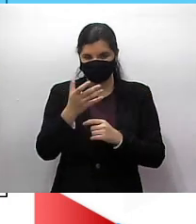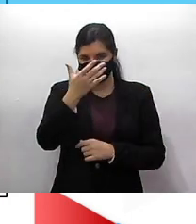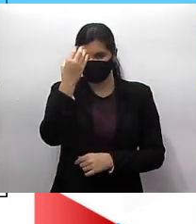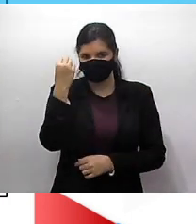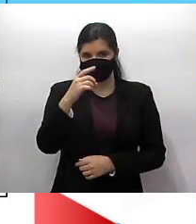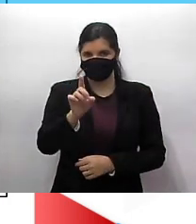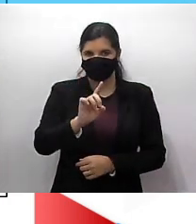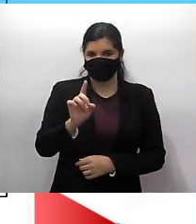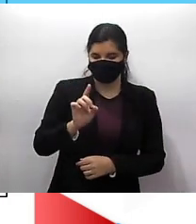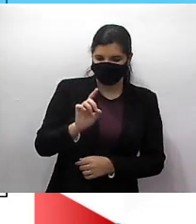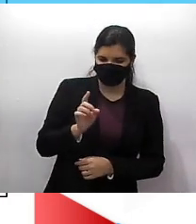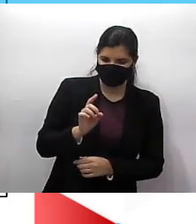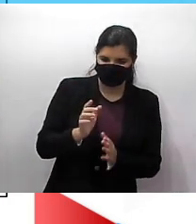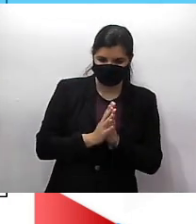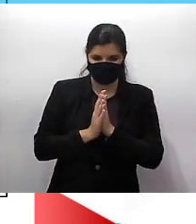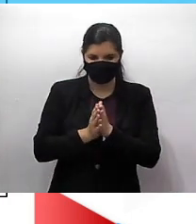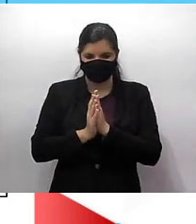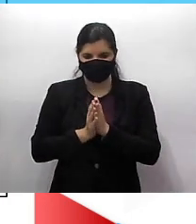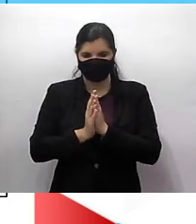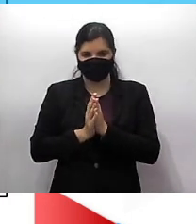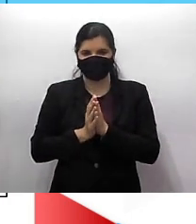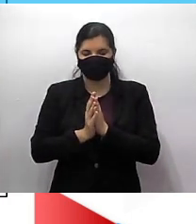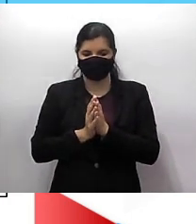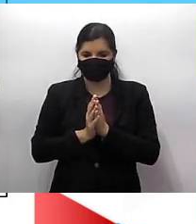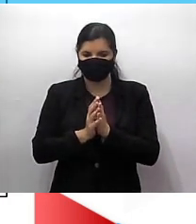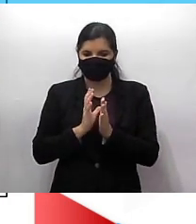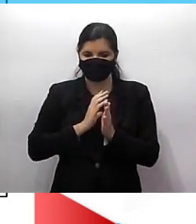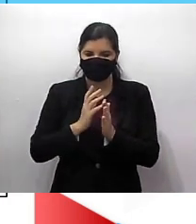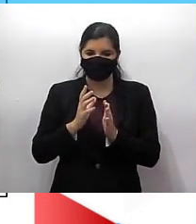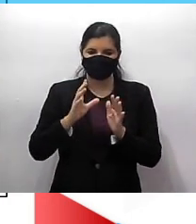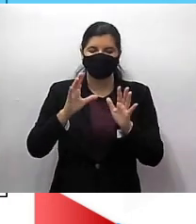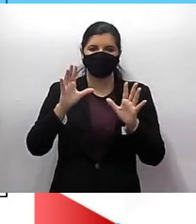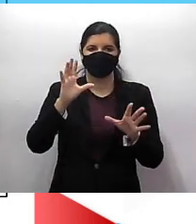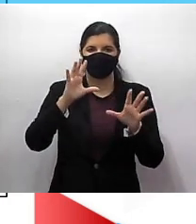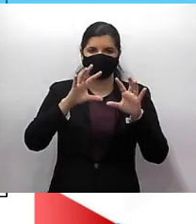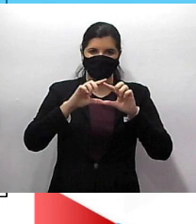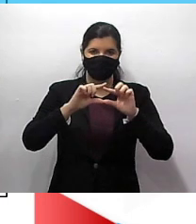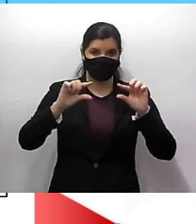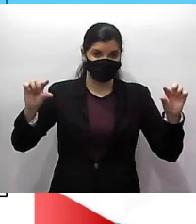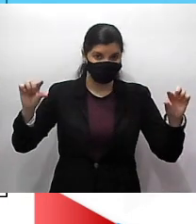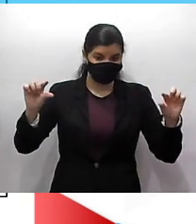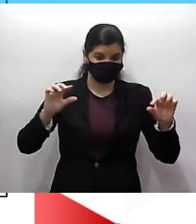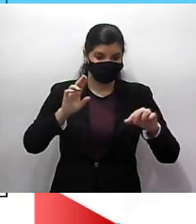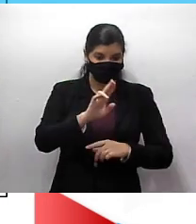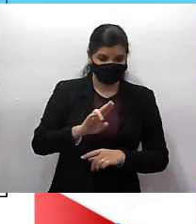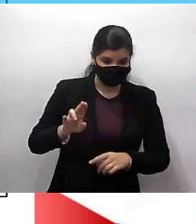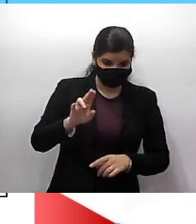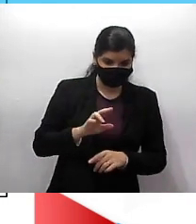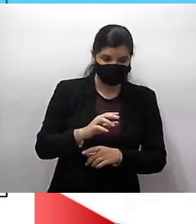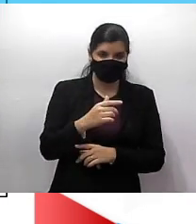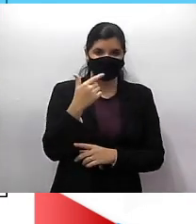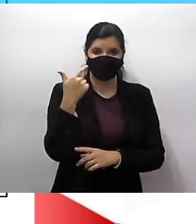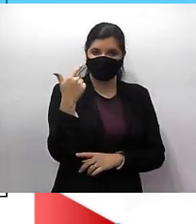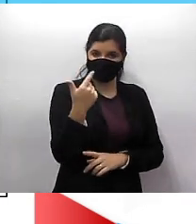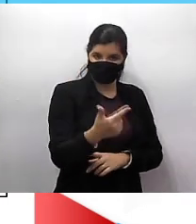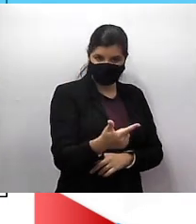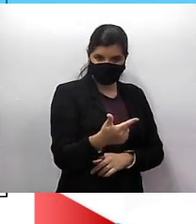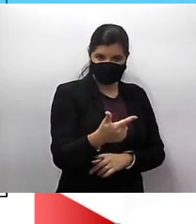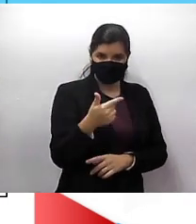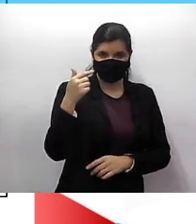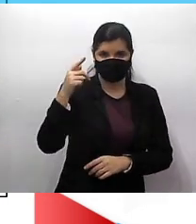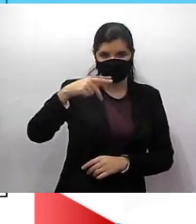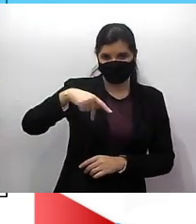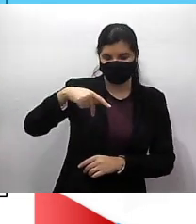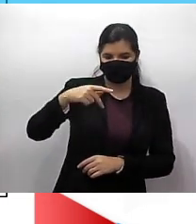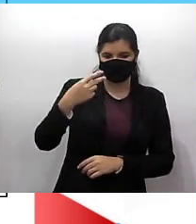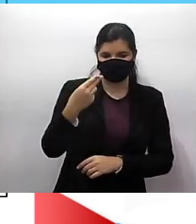desse detalhe, por favor. E aí, qual é a fórmula do perímetro? A fórmula do perímetro, ela é escrita dessa forma aí,